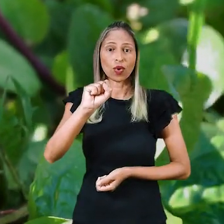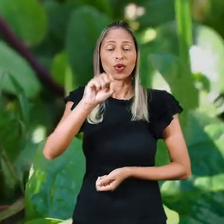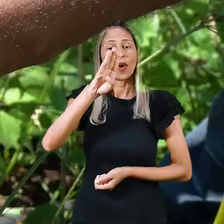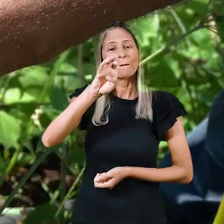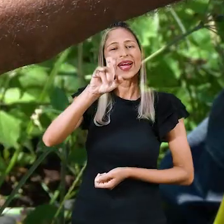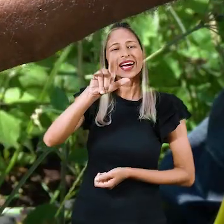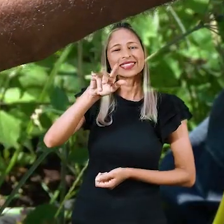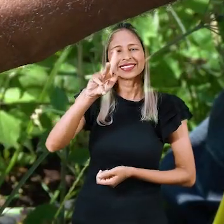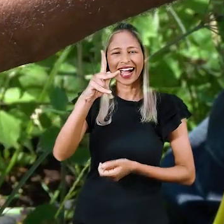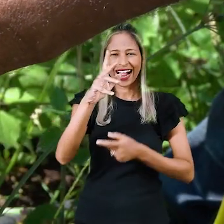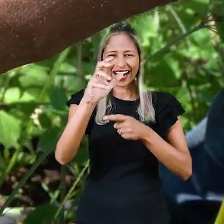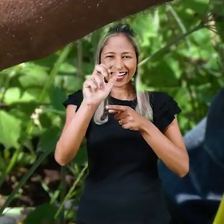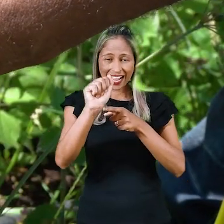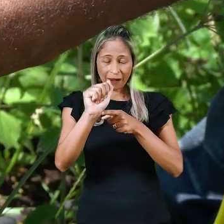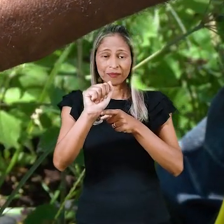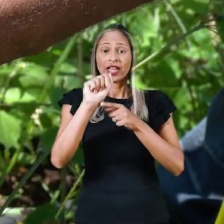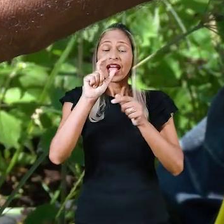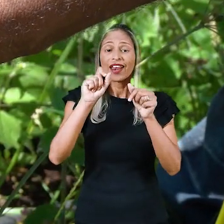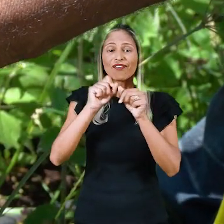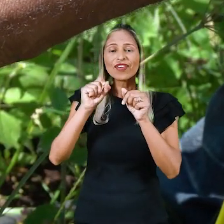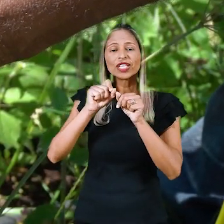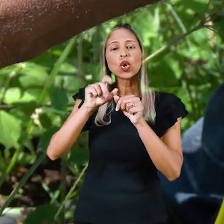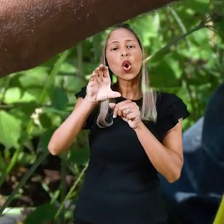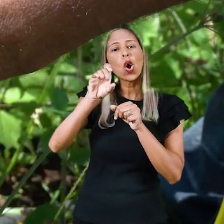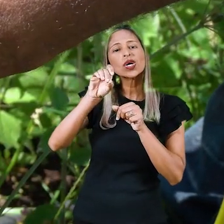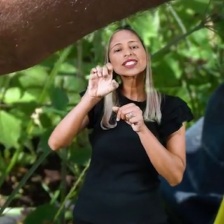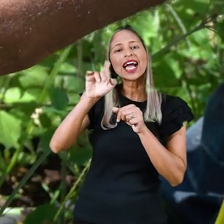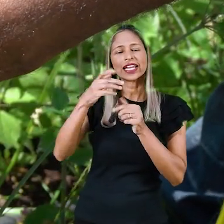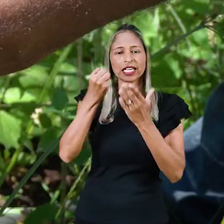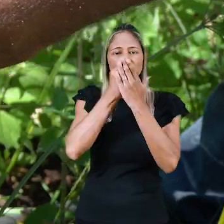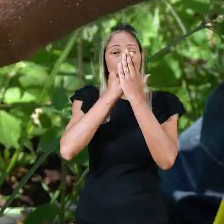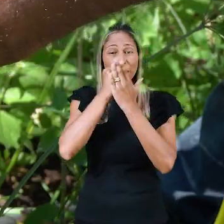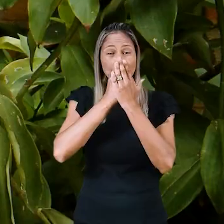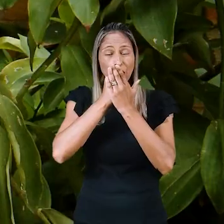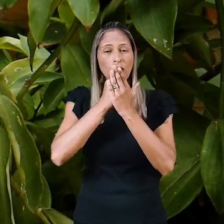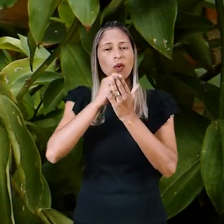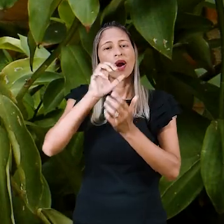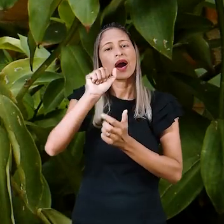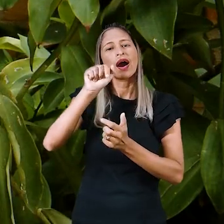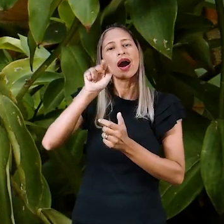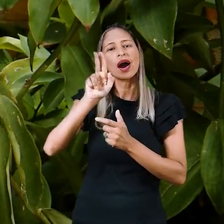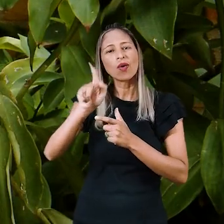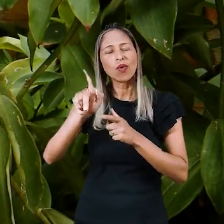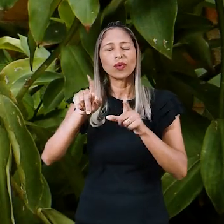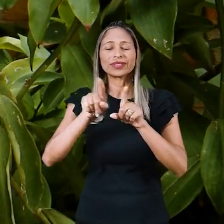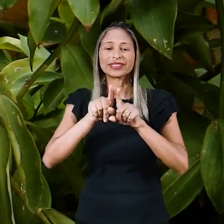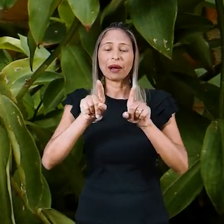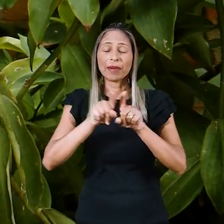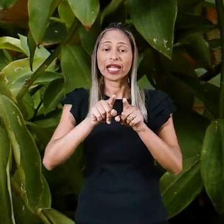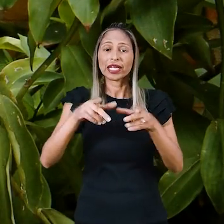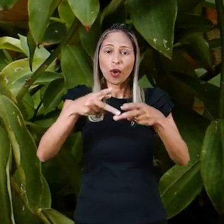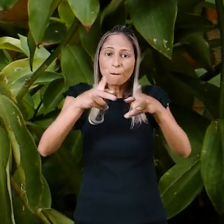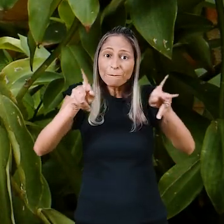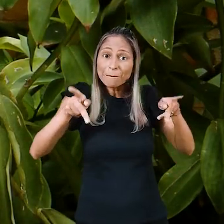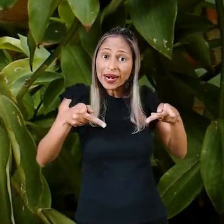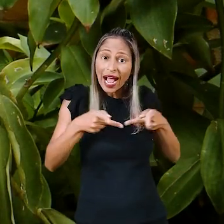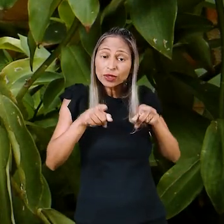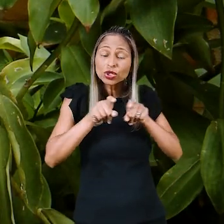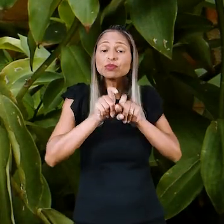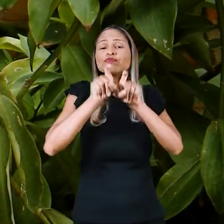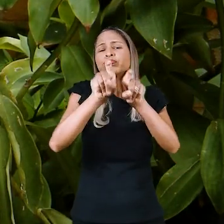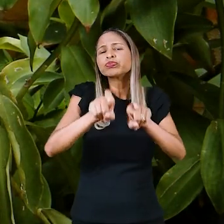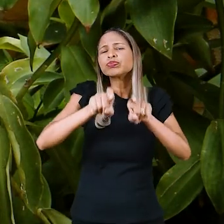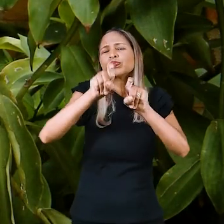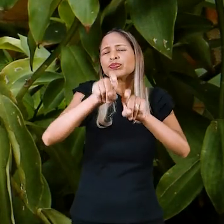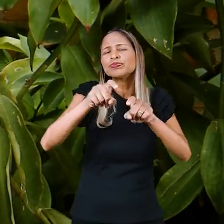a bertalha, que era feito com a costelinha de porco, angu, né, que é um prato típico também